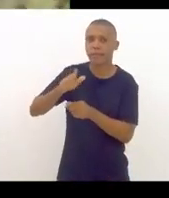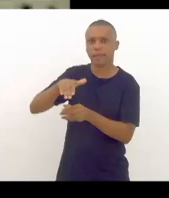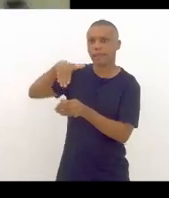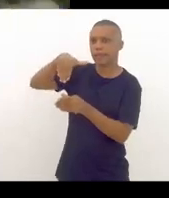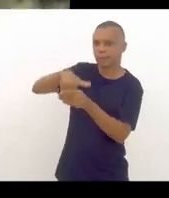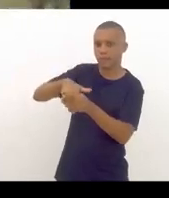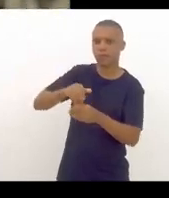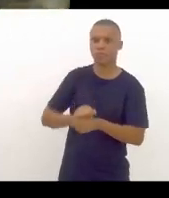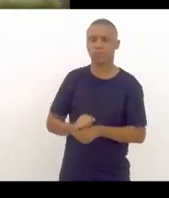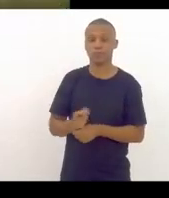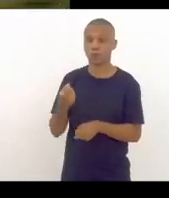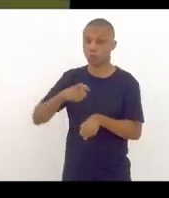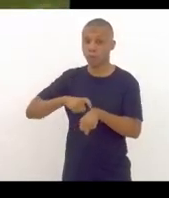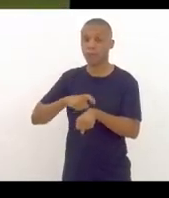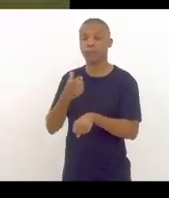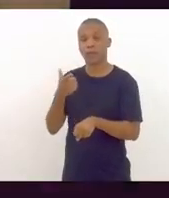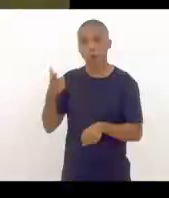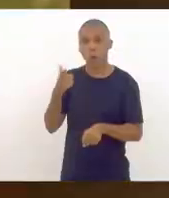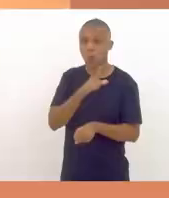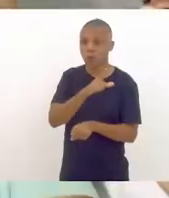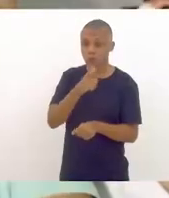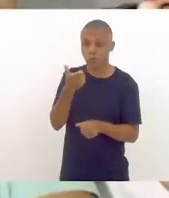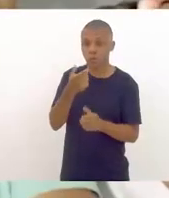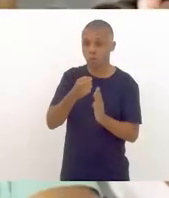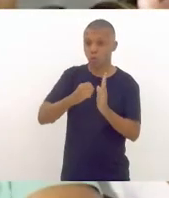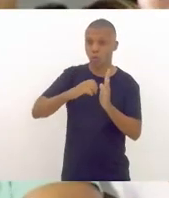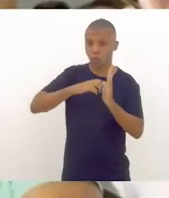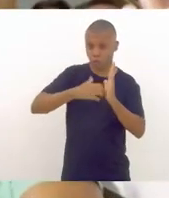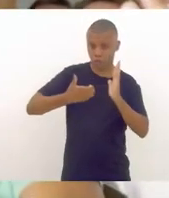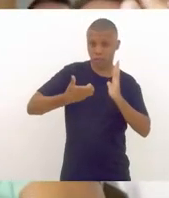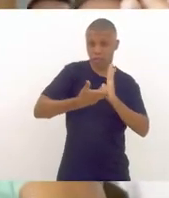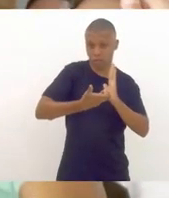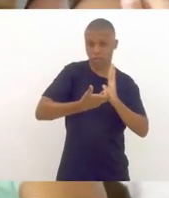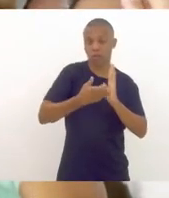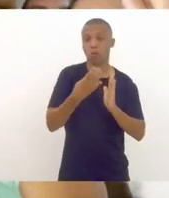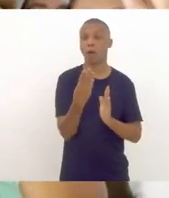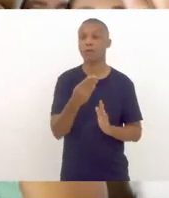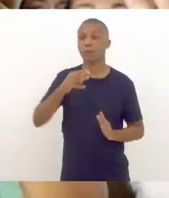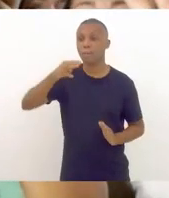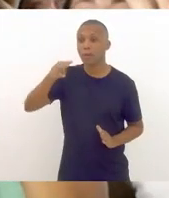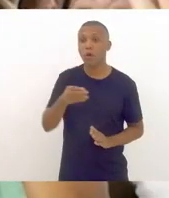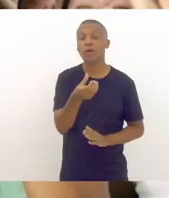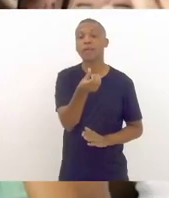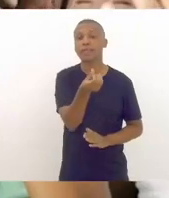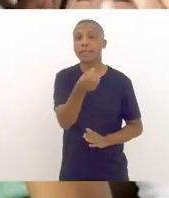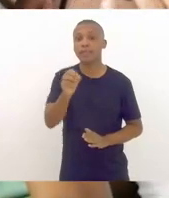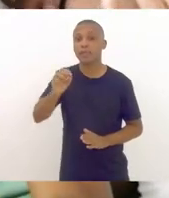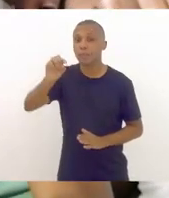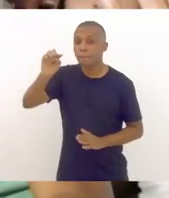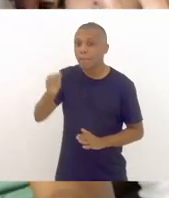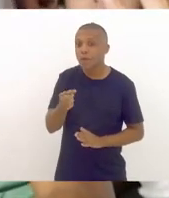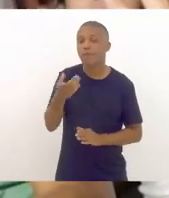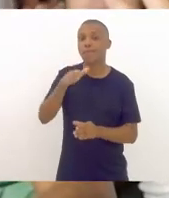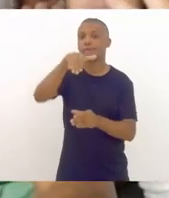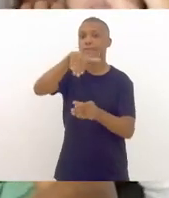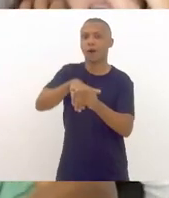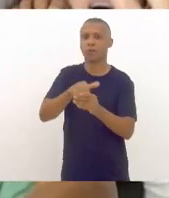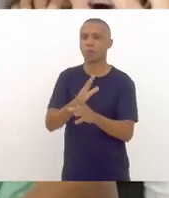ao Senado com um recorde de votos. Foram mais de 4 milhões e 600 mil.